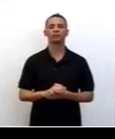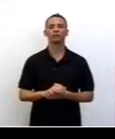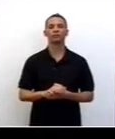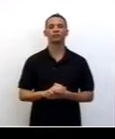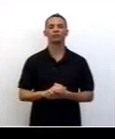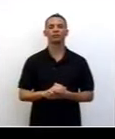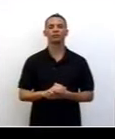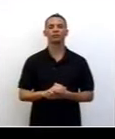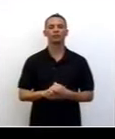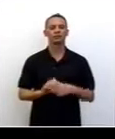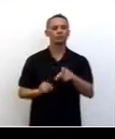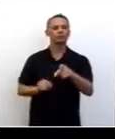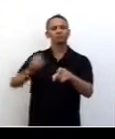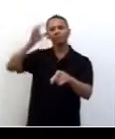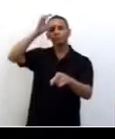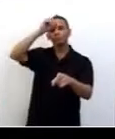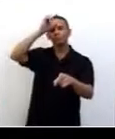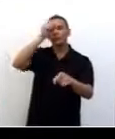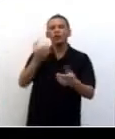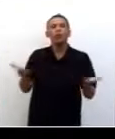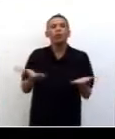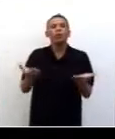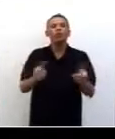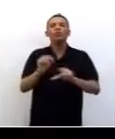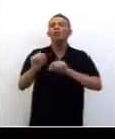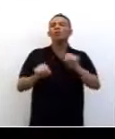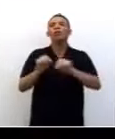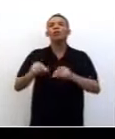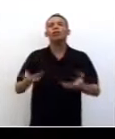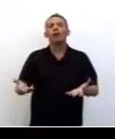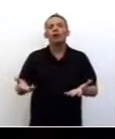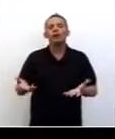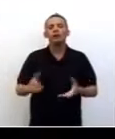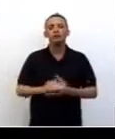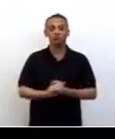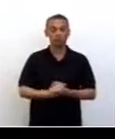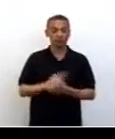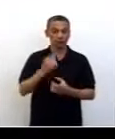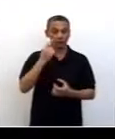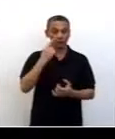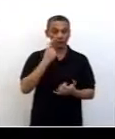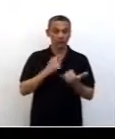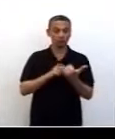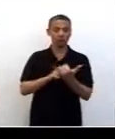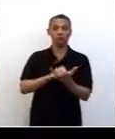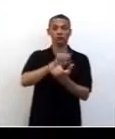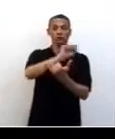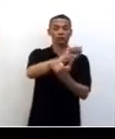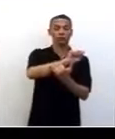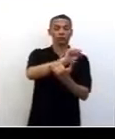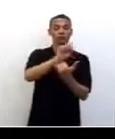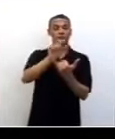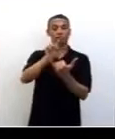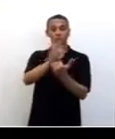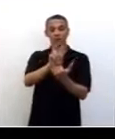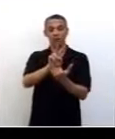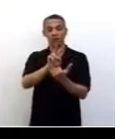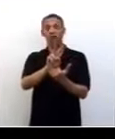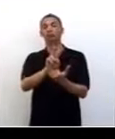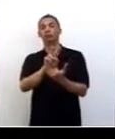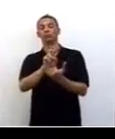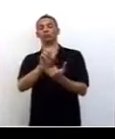O que você aprendeu hoje? Mesma coisa. Vou localizar quem? Vou localizar o did, que é o